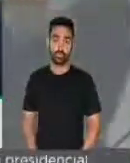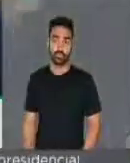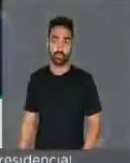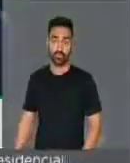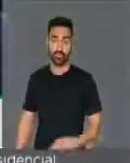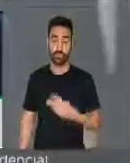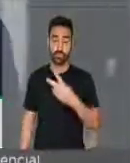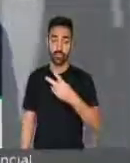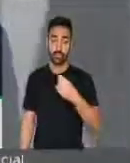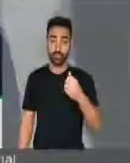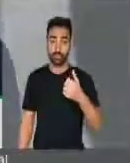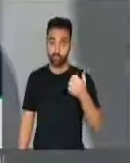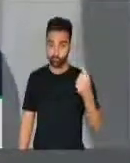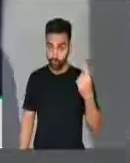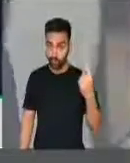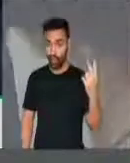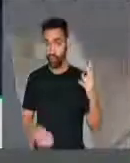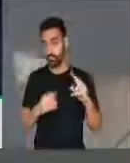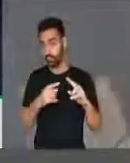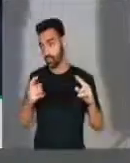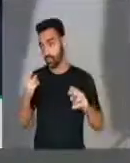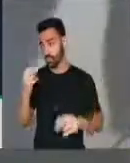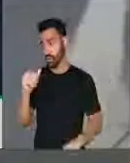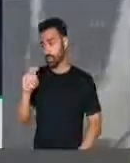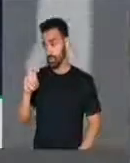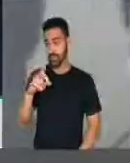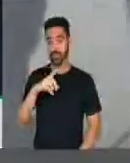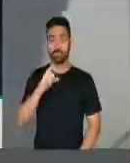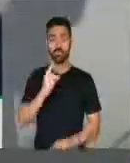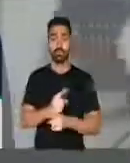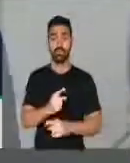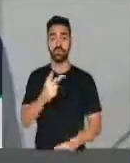Em 2001 e 2015 houve